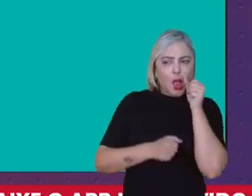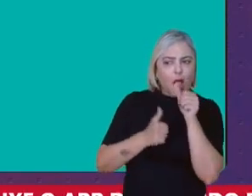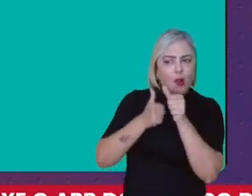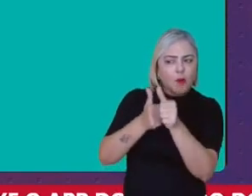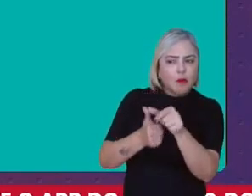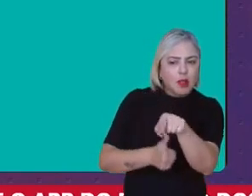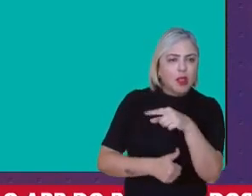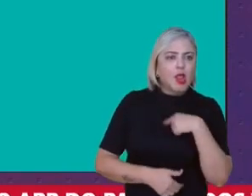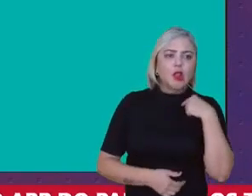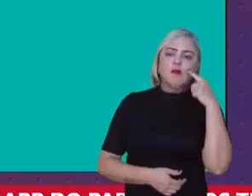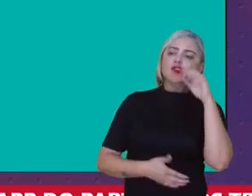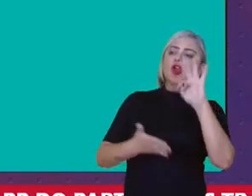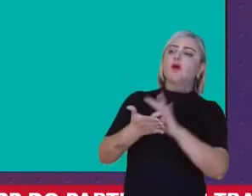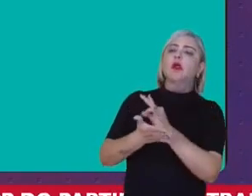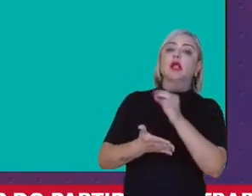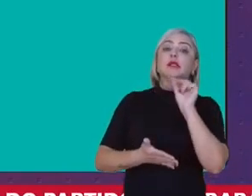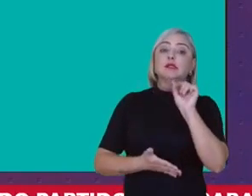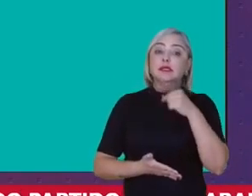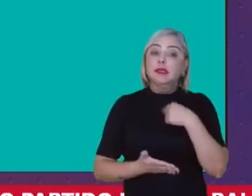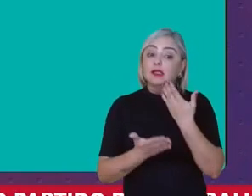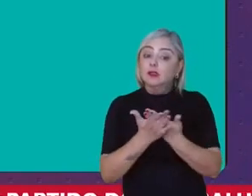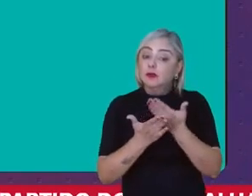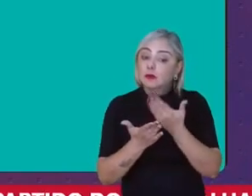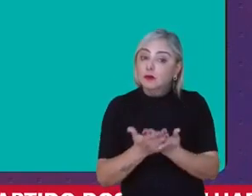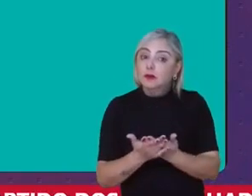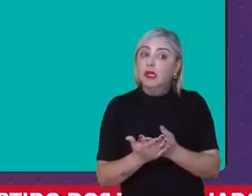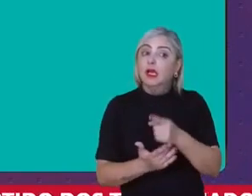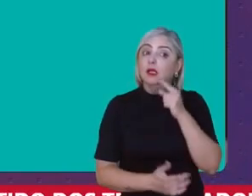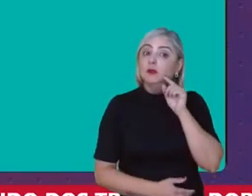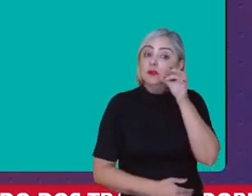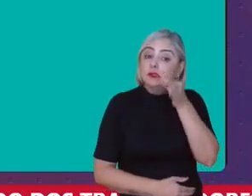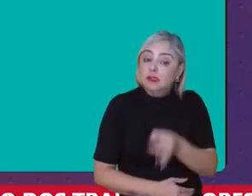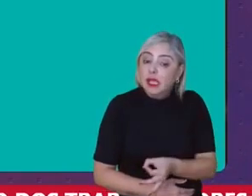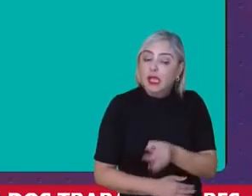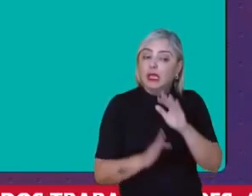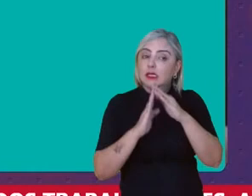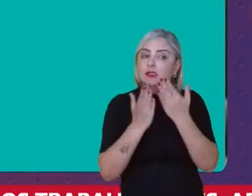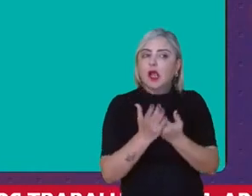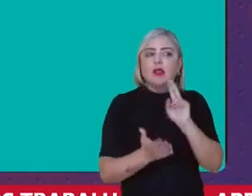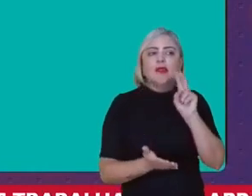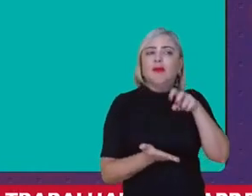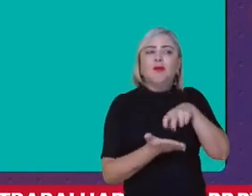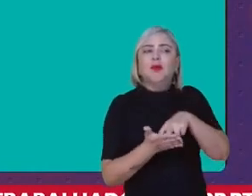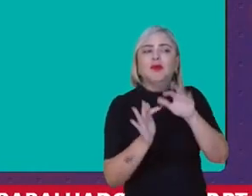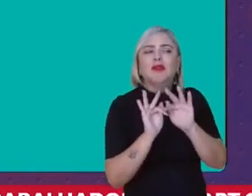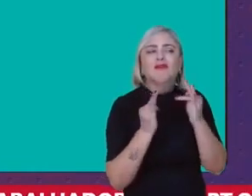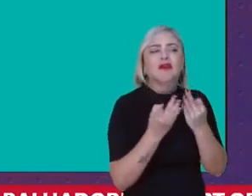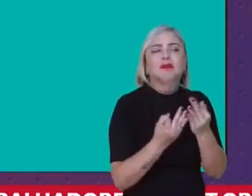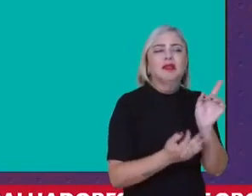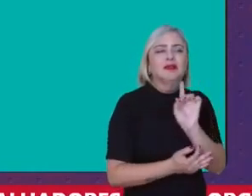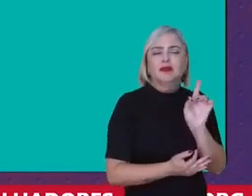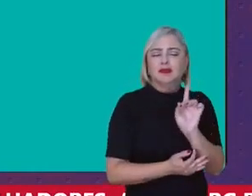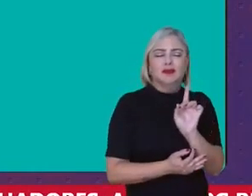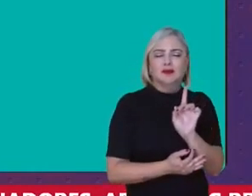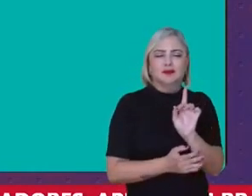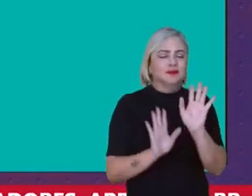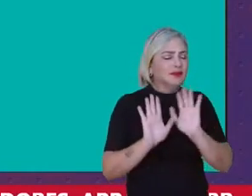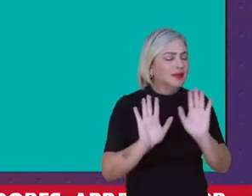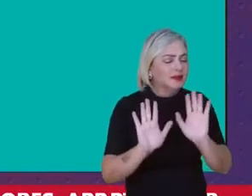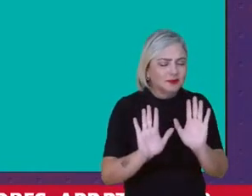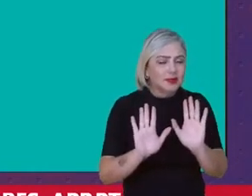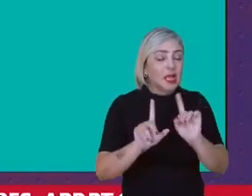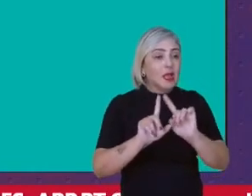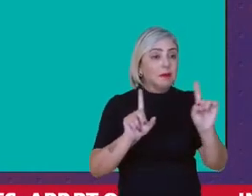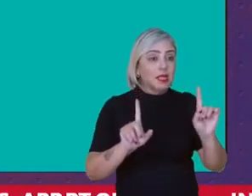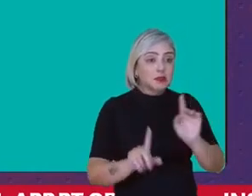só se a criança está matriculada, olha se ela está frequentando a escola. Não para punir a família quando a criança deixa de frequentar a escola,